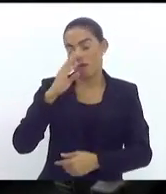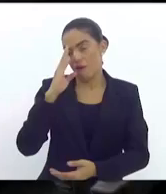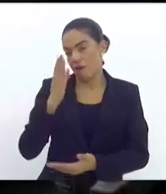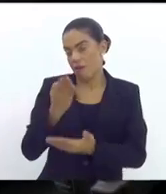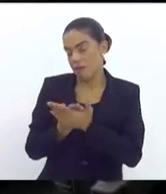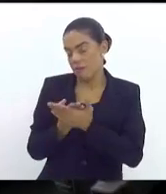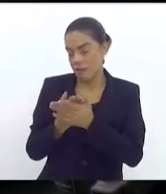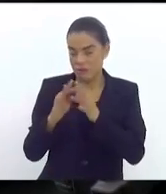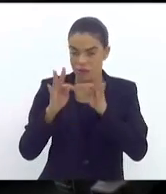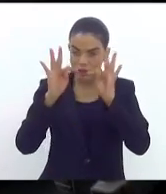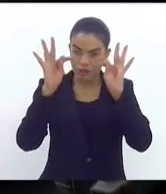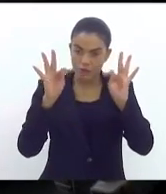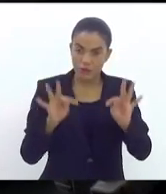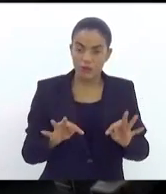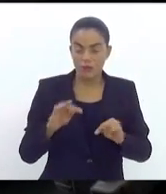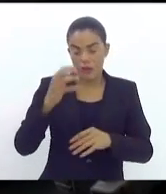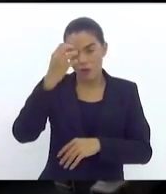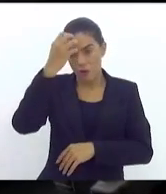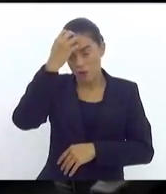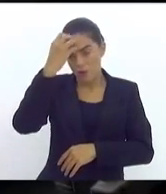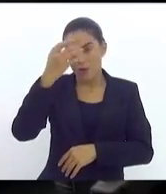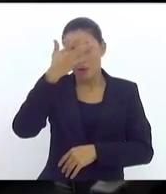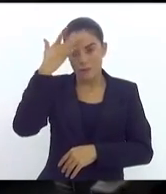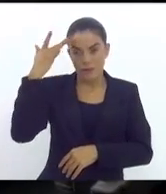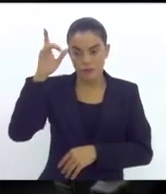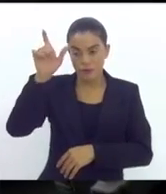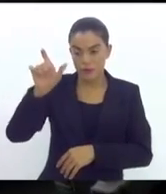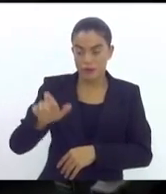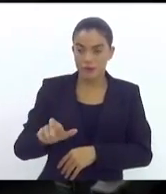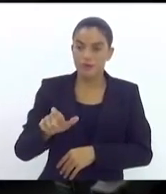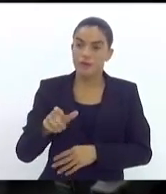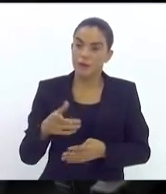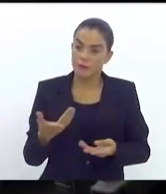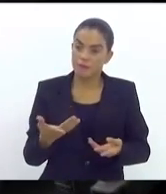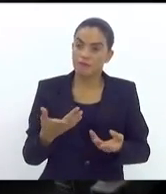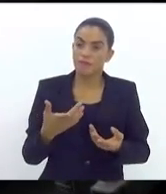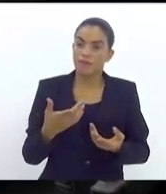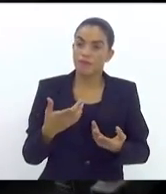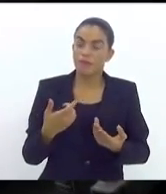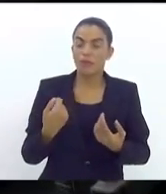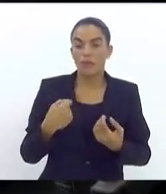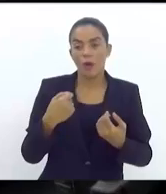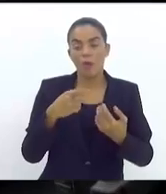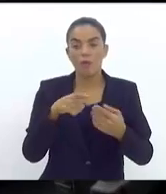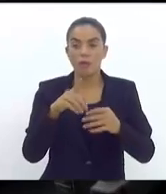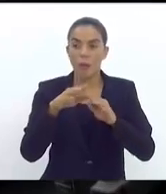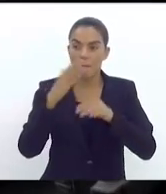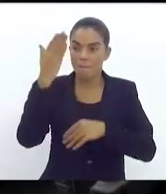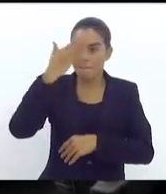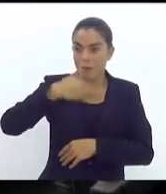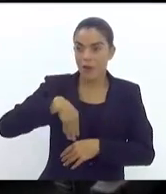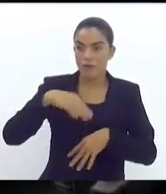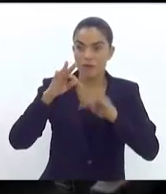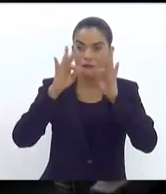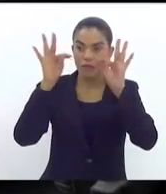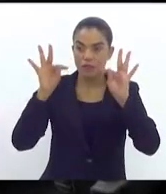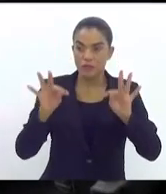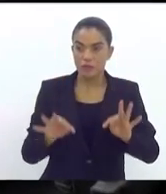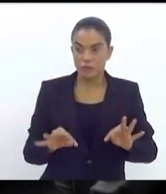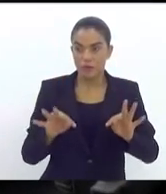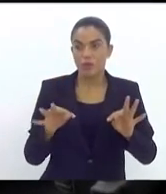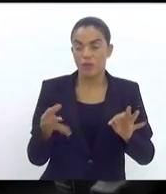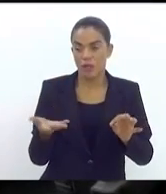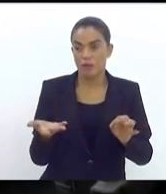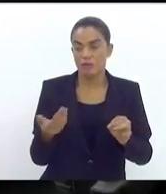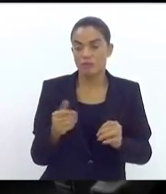de um testemunho e a culpabilidade de um indivíduo. E aqui é importante entender que testemunho é visto de maneira ampla, tanto uma prova testemunhal quanto uma prova de reconhecimento